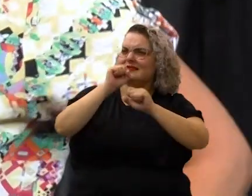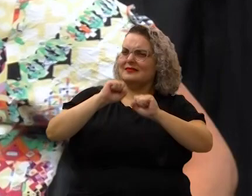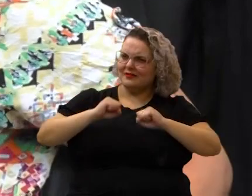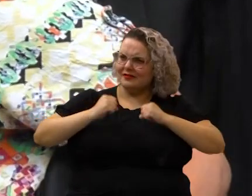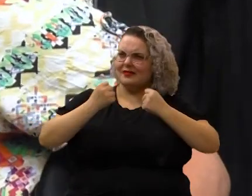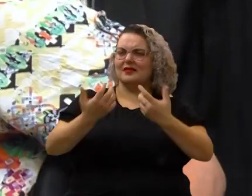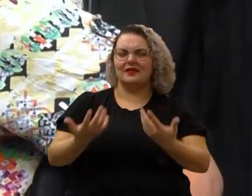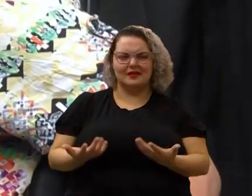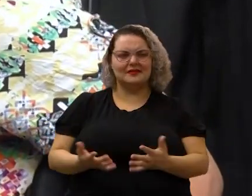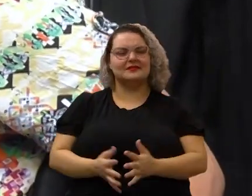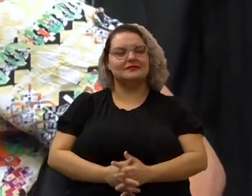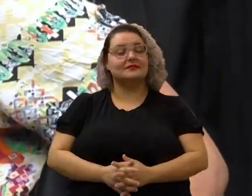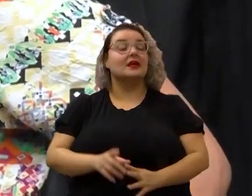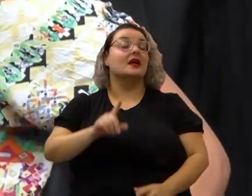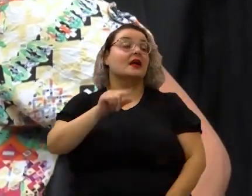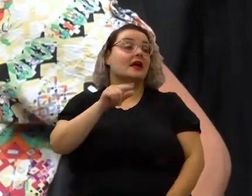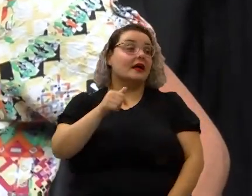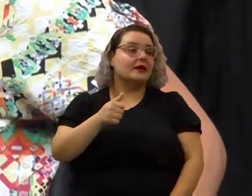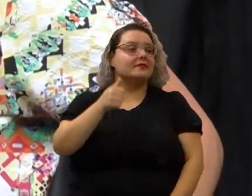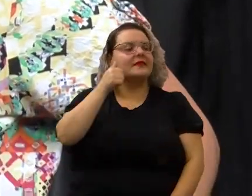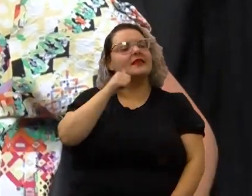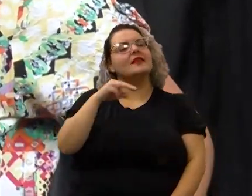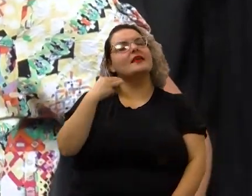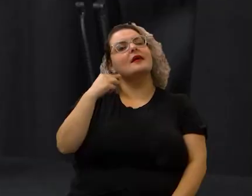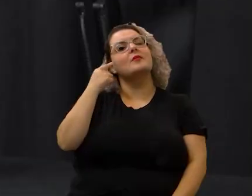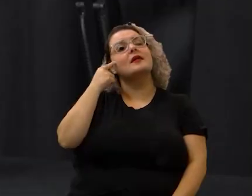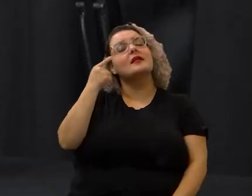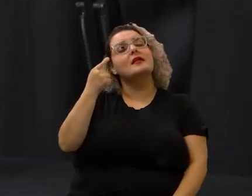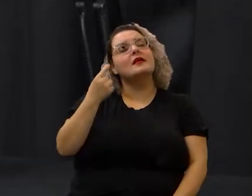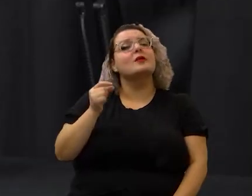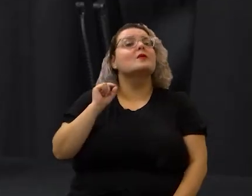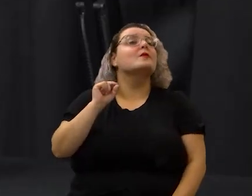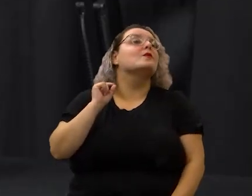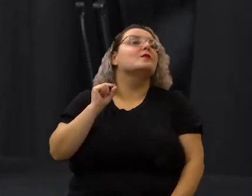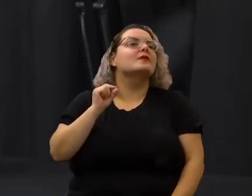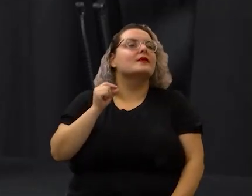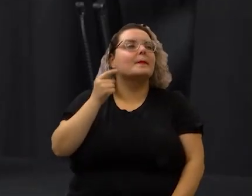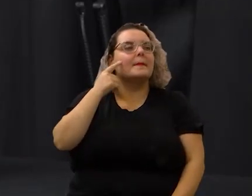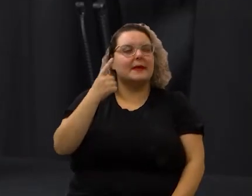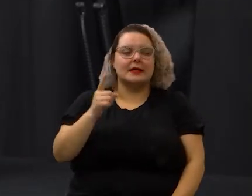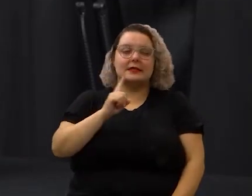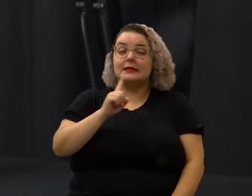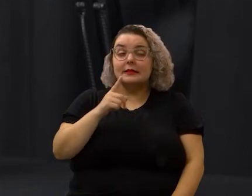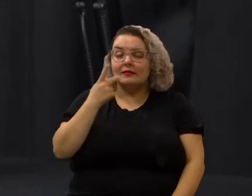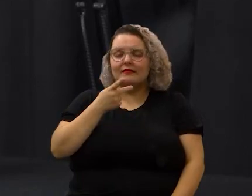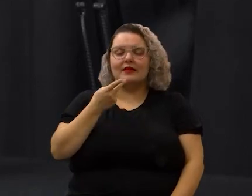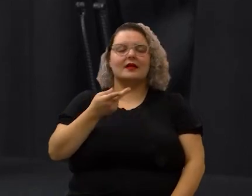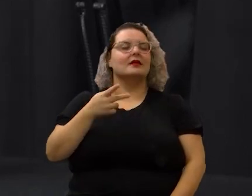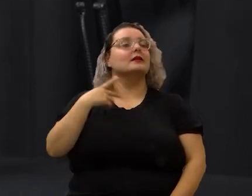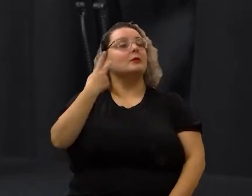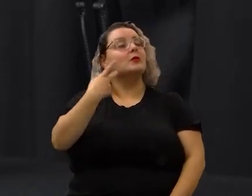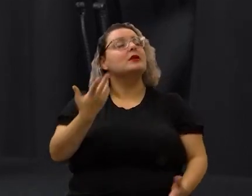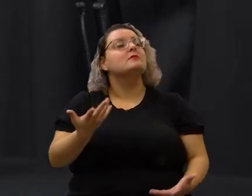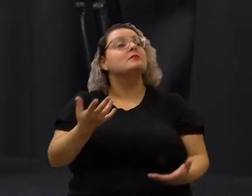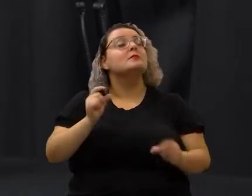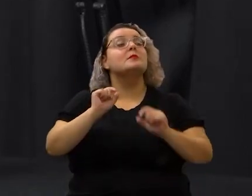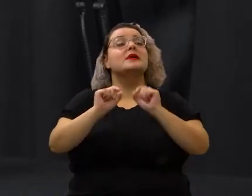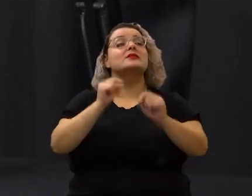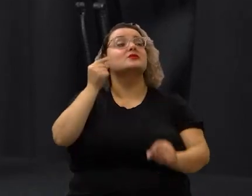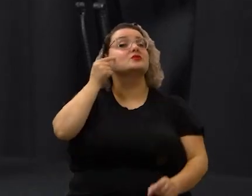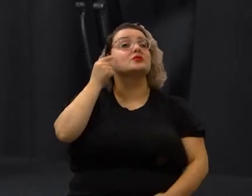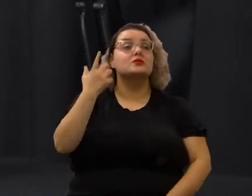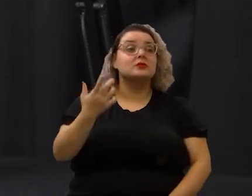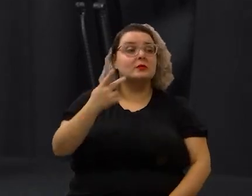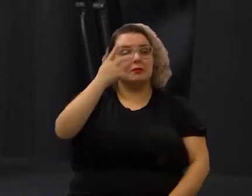é forte, né? A gente E a mulher, Mariana, o que ela pensa, assim, não vamos falar agora da política, né?